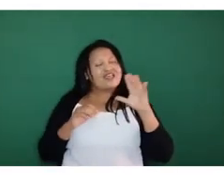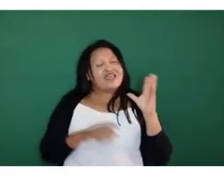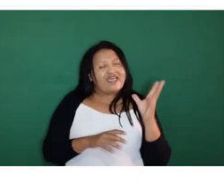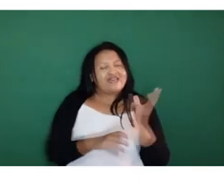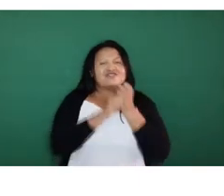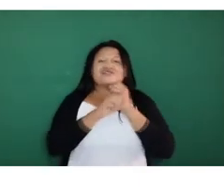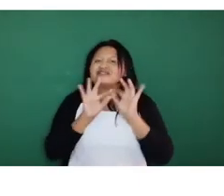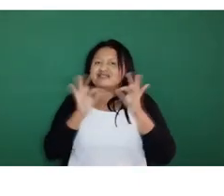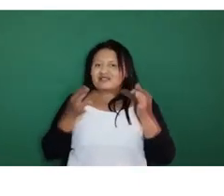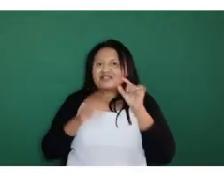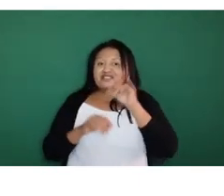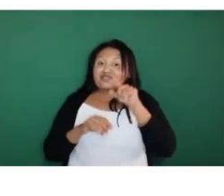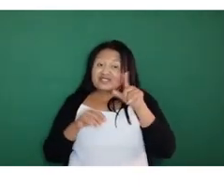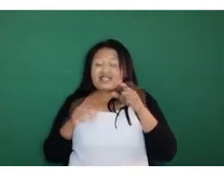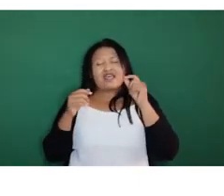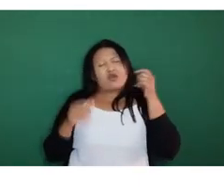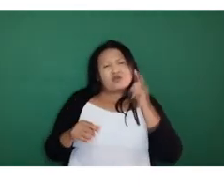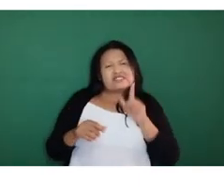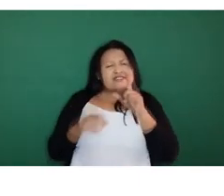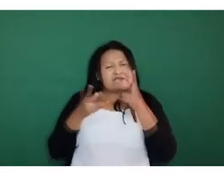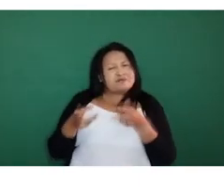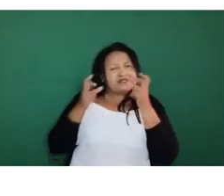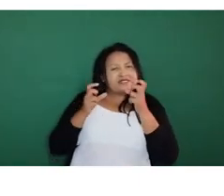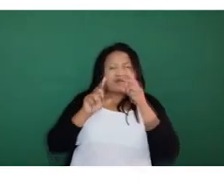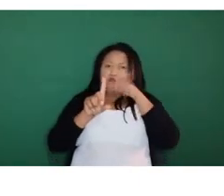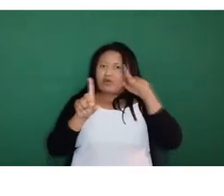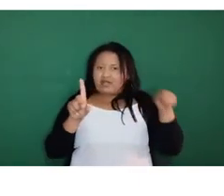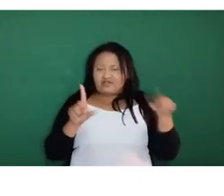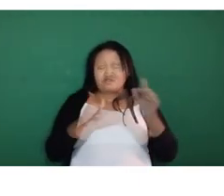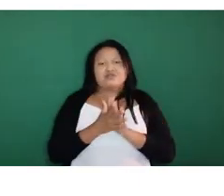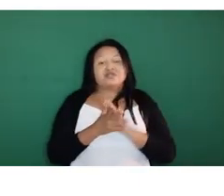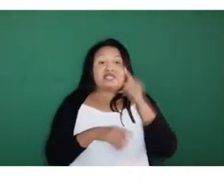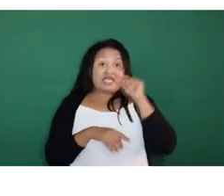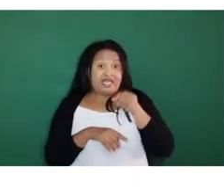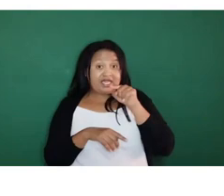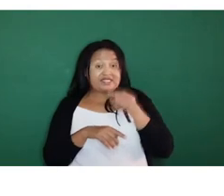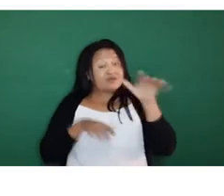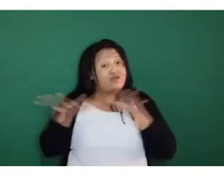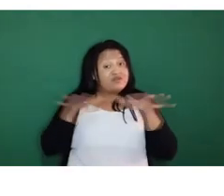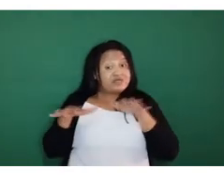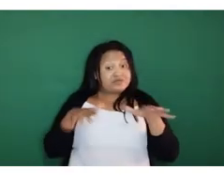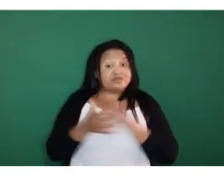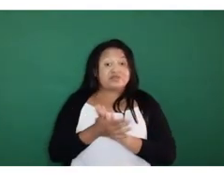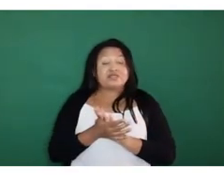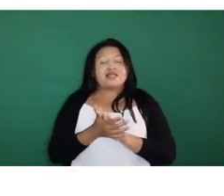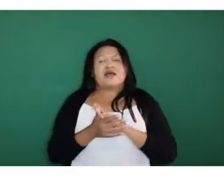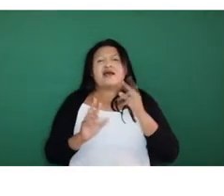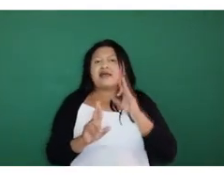forma muito simples se você conseguir se identificar no gráfico que esse esse movimento